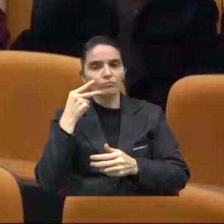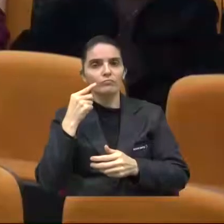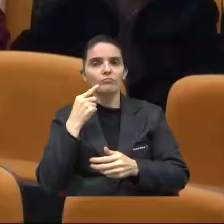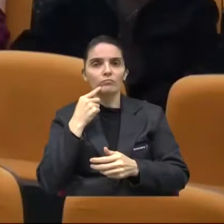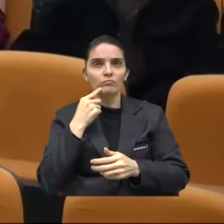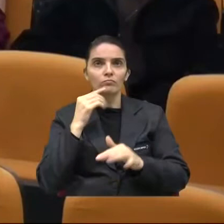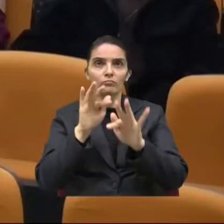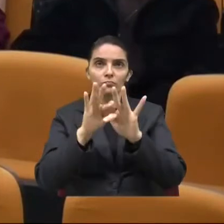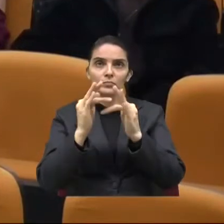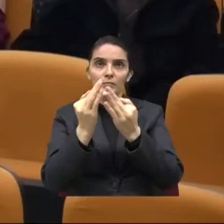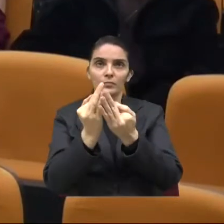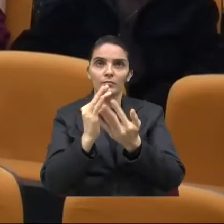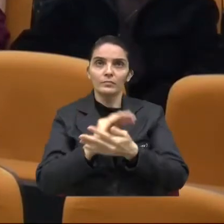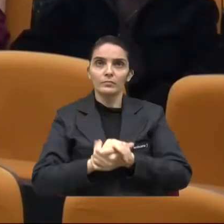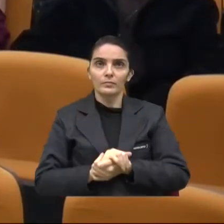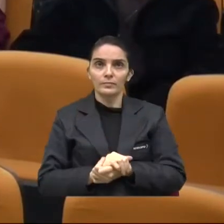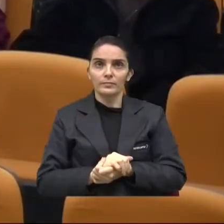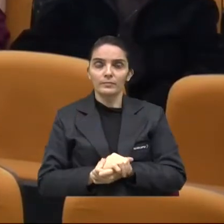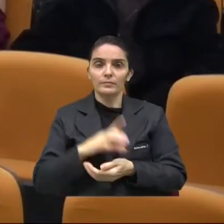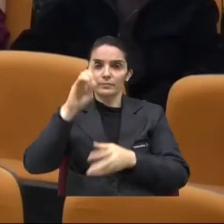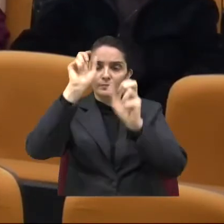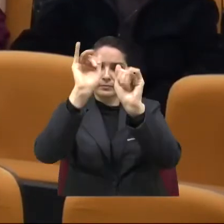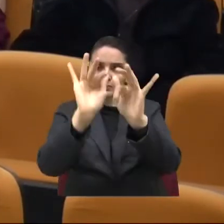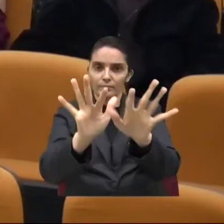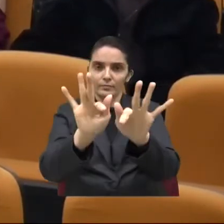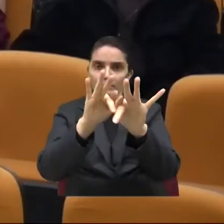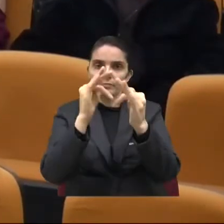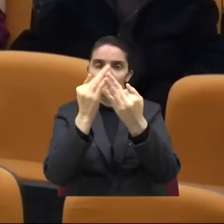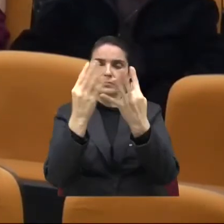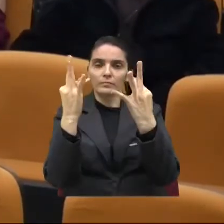os vereadores. Que Deus continue abençoando a família e a